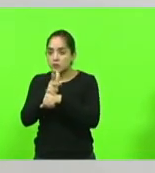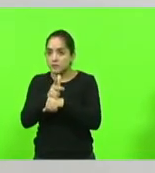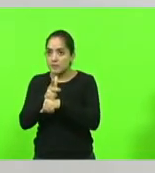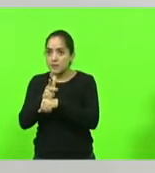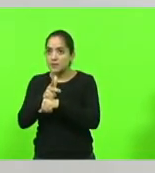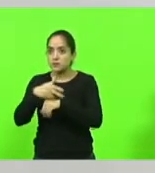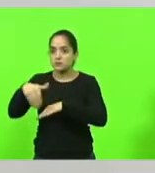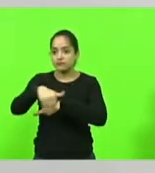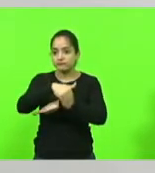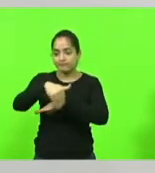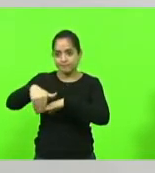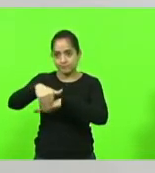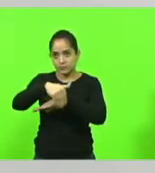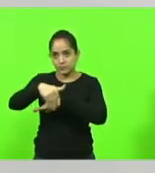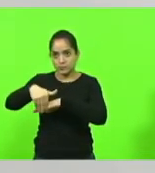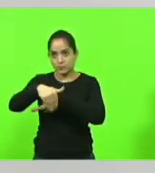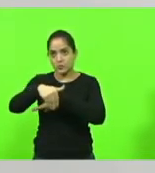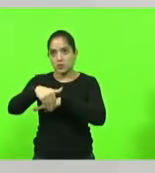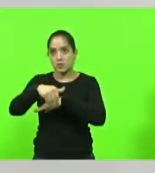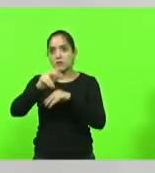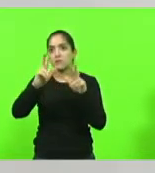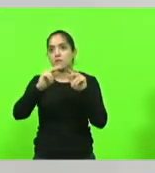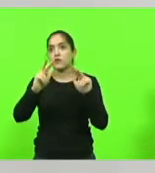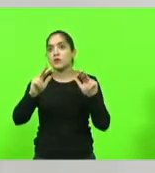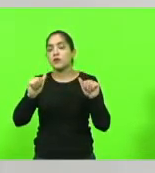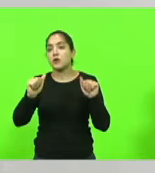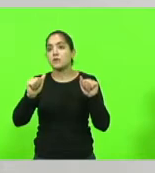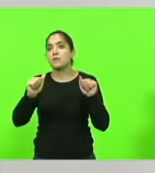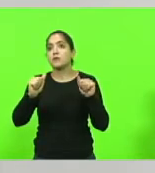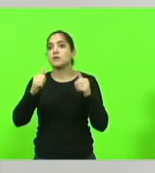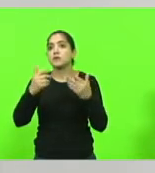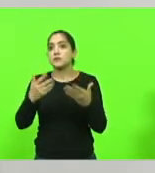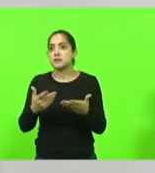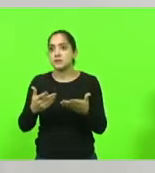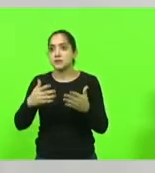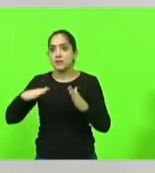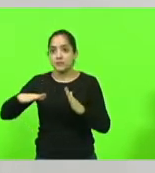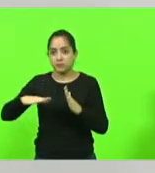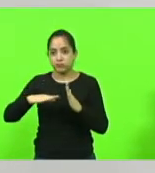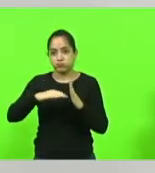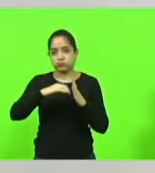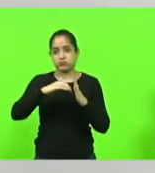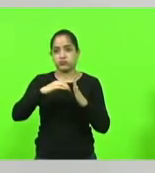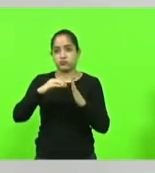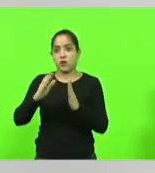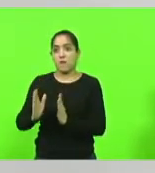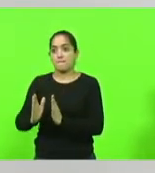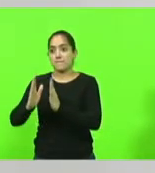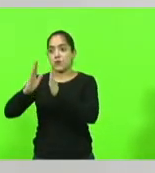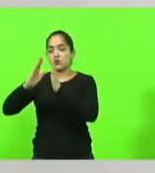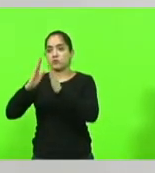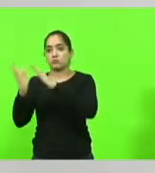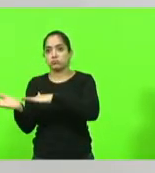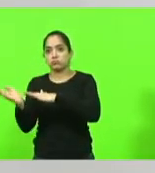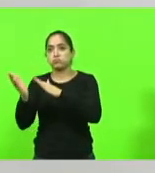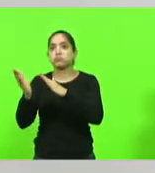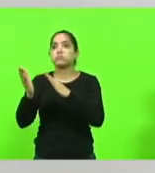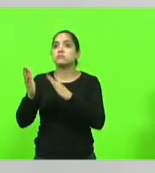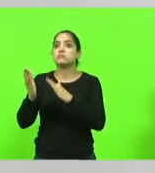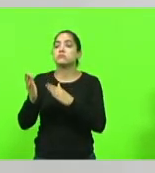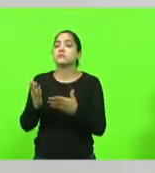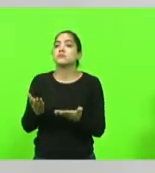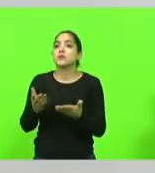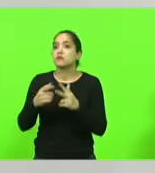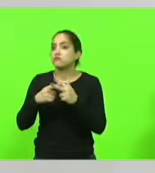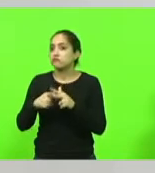Madre Bevenuta, com a rua Eurico Externo, uma vez que ocorreu uma colisão que derrubou o poste e nunca mais foi reposta. Então, é um